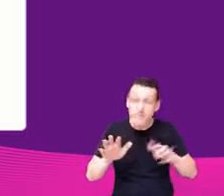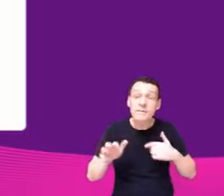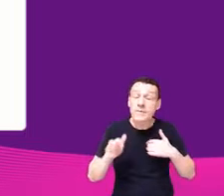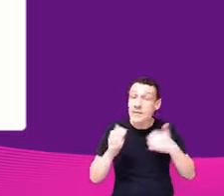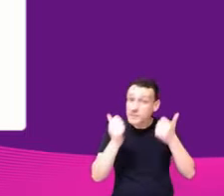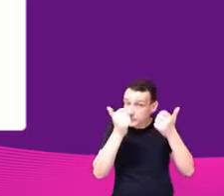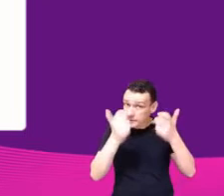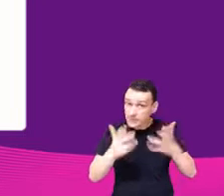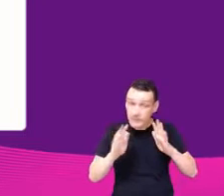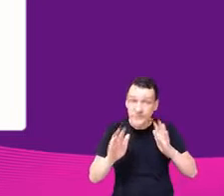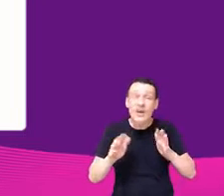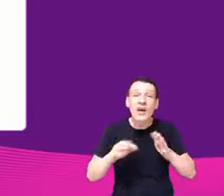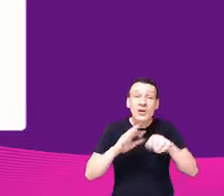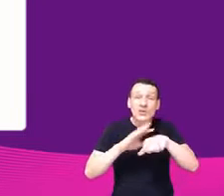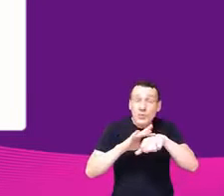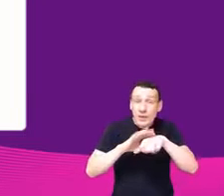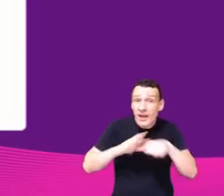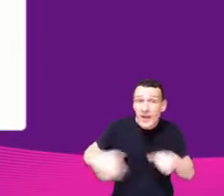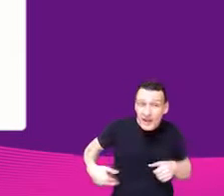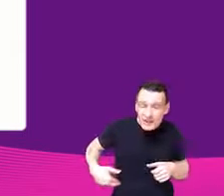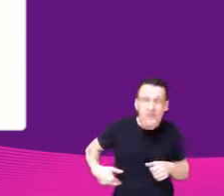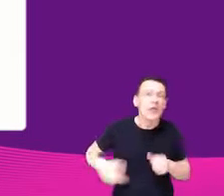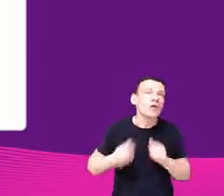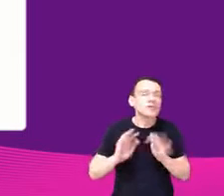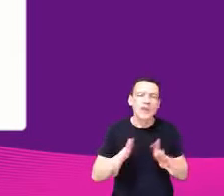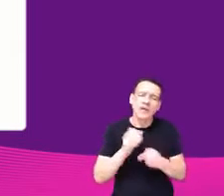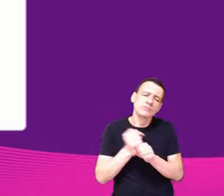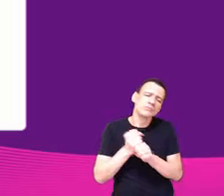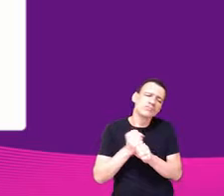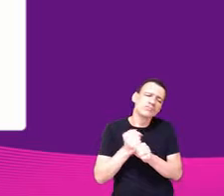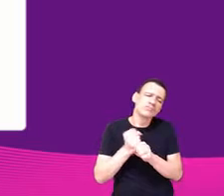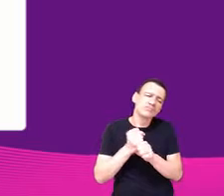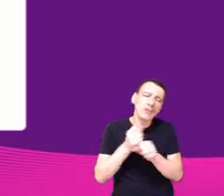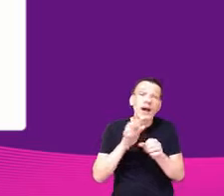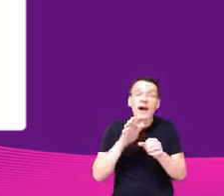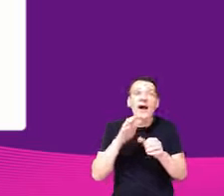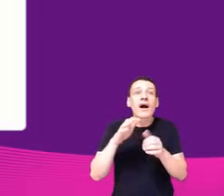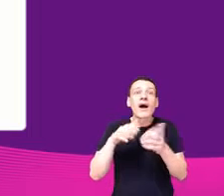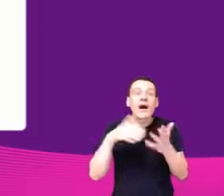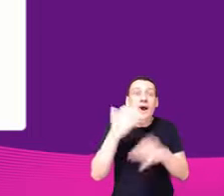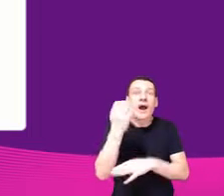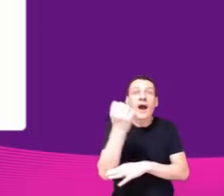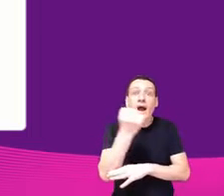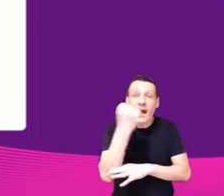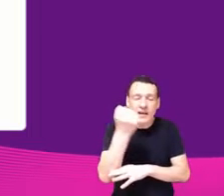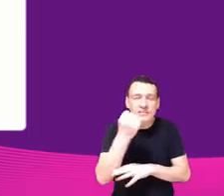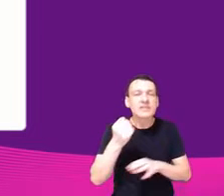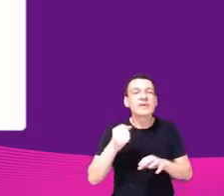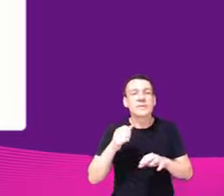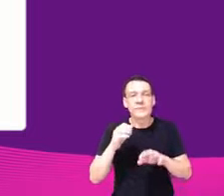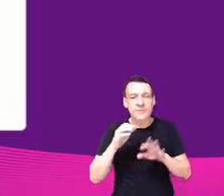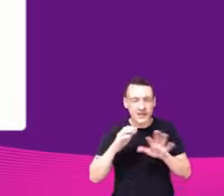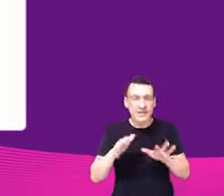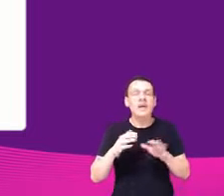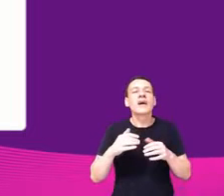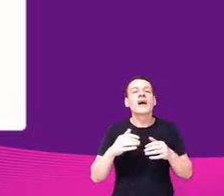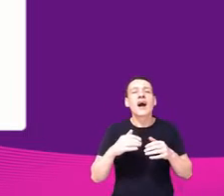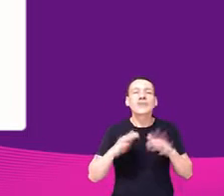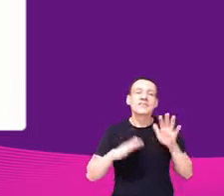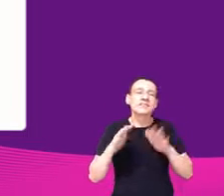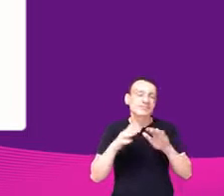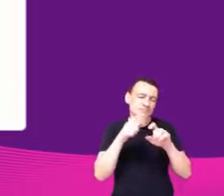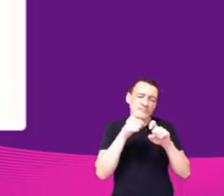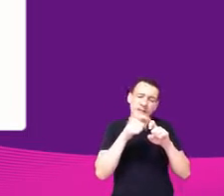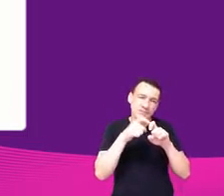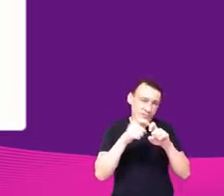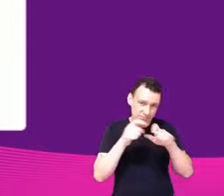um ponto de vista mais abrangente, inclua uma coisa que não é tão visível para a comunidade médica ou para a comunidade